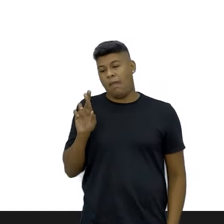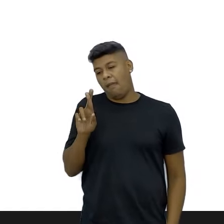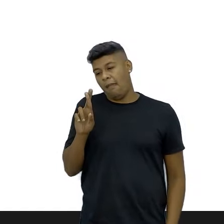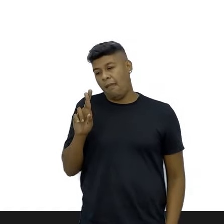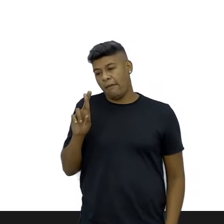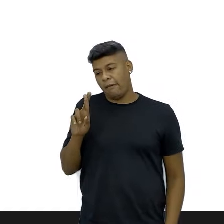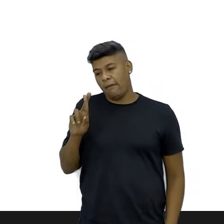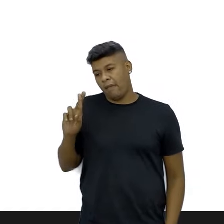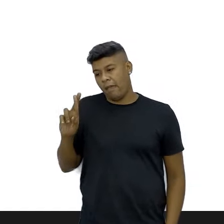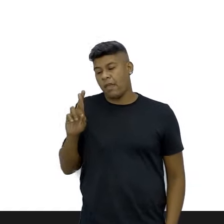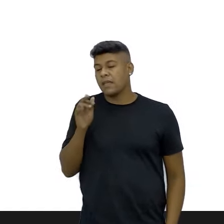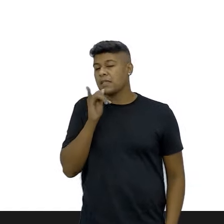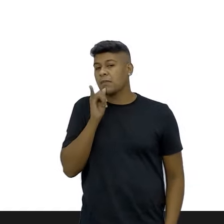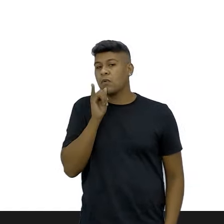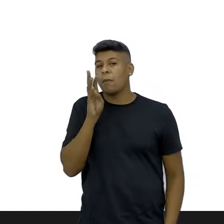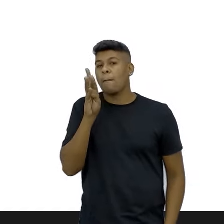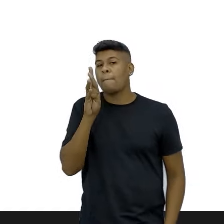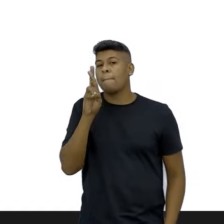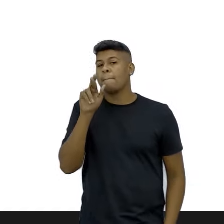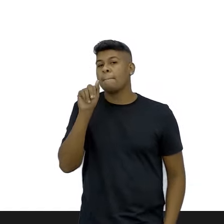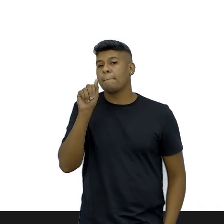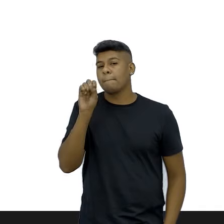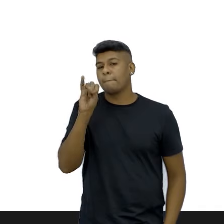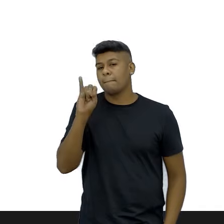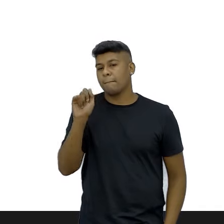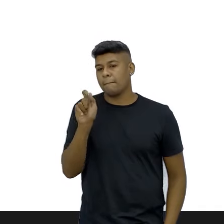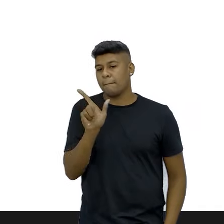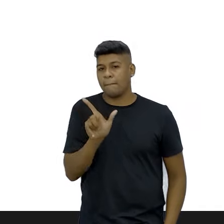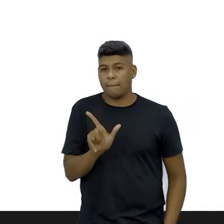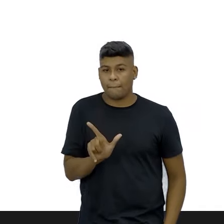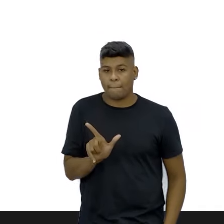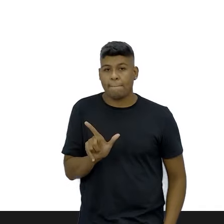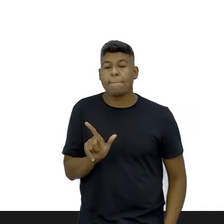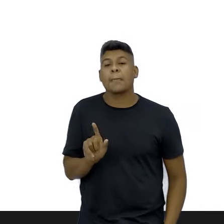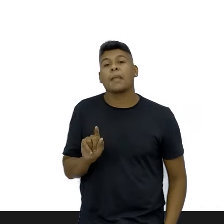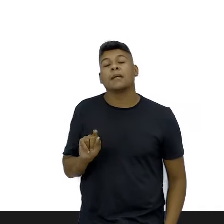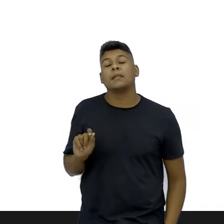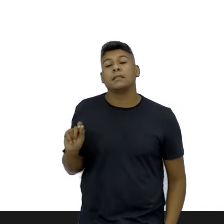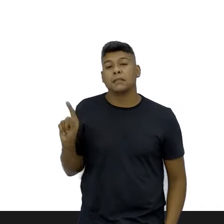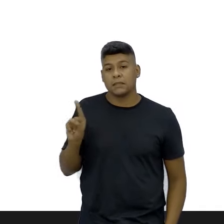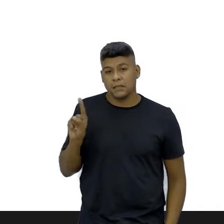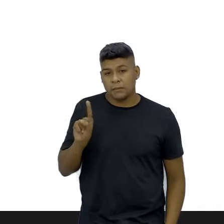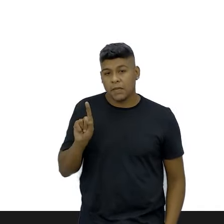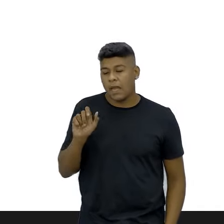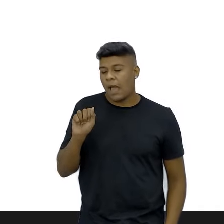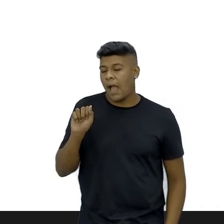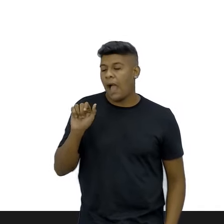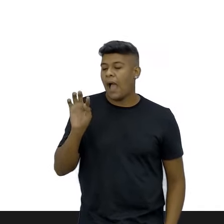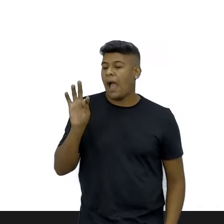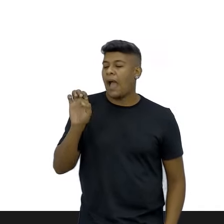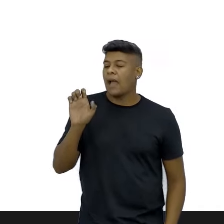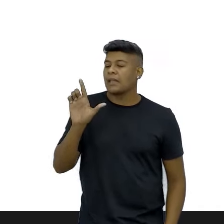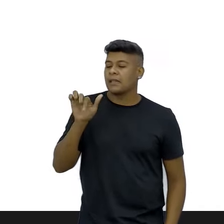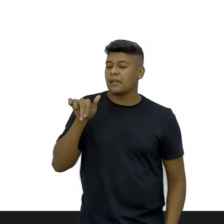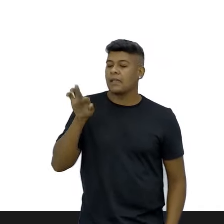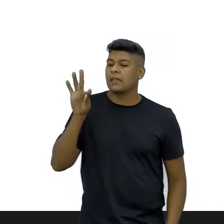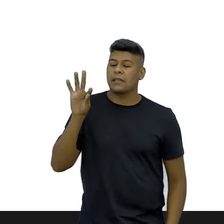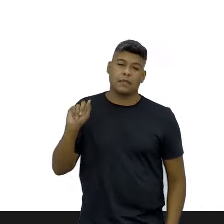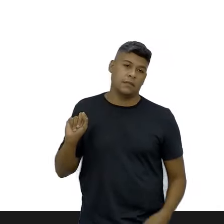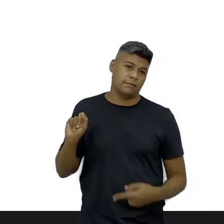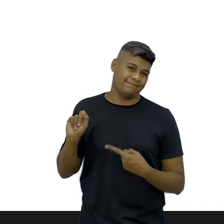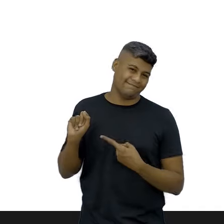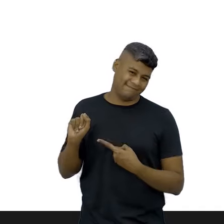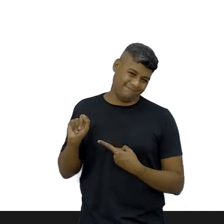exemplo, no caso de Brasil, uma consoante mais o L, como em atleta, por exemplo.